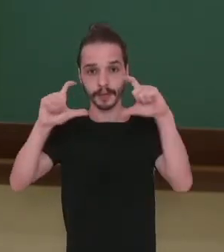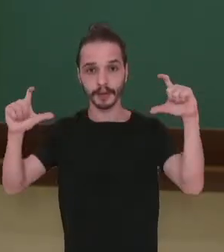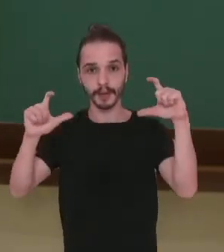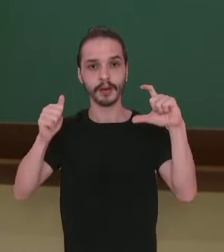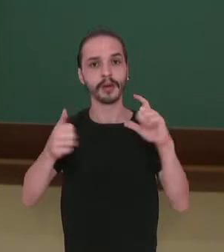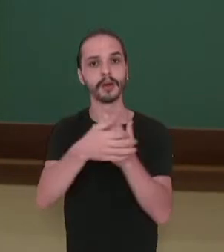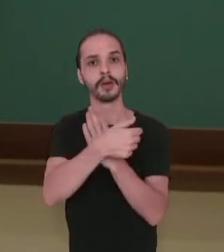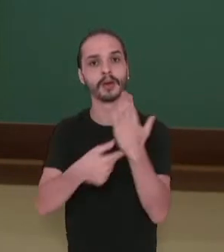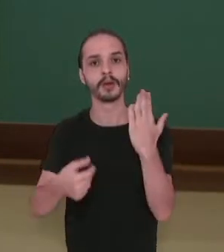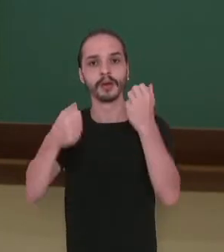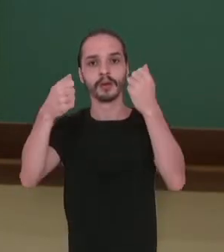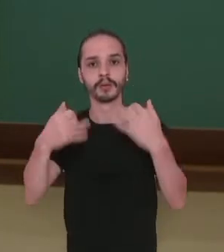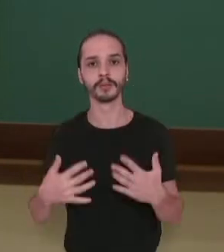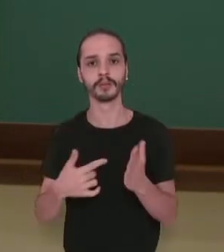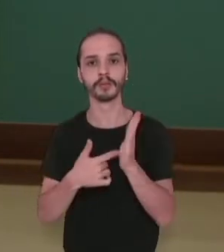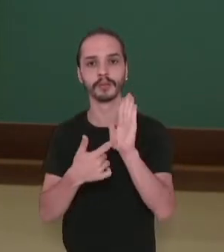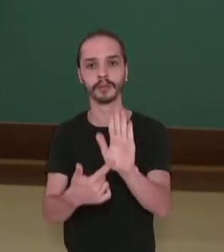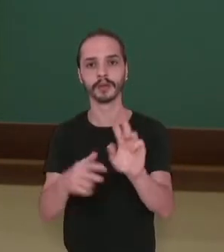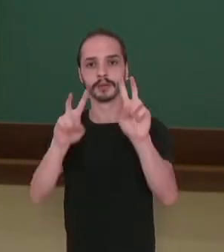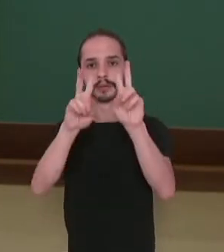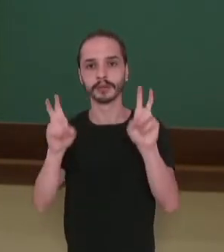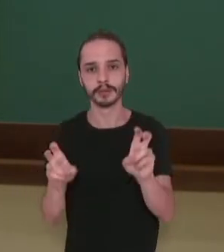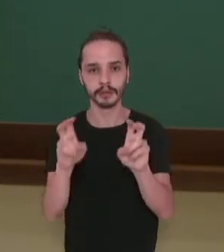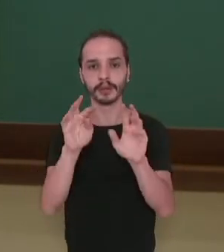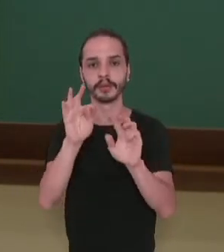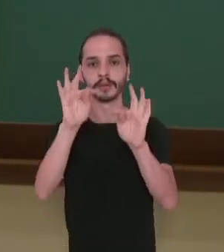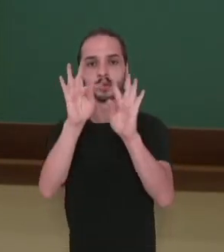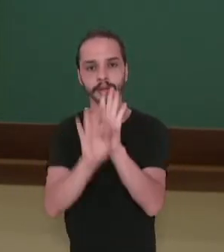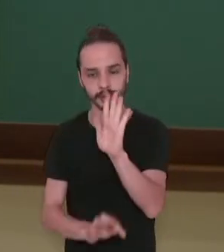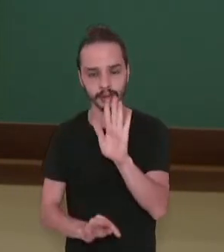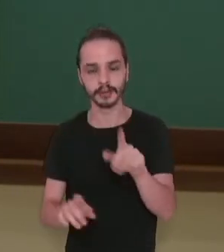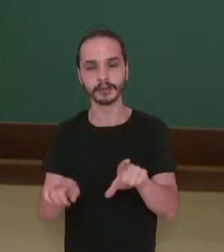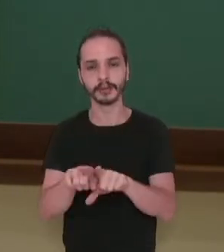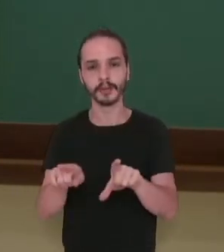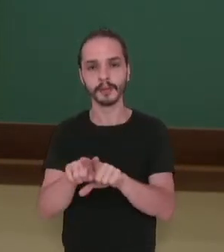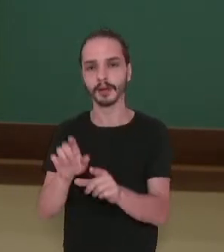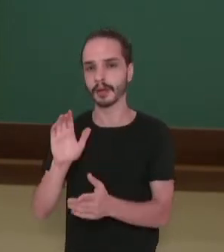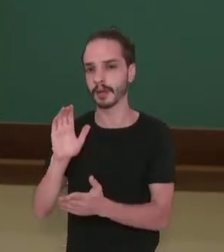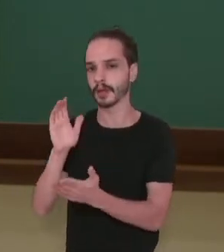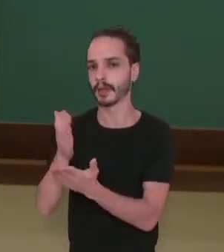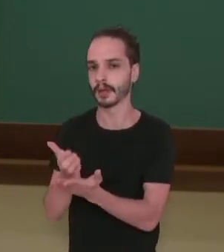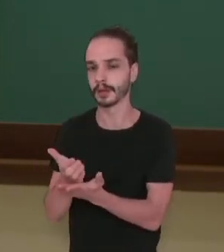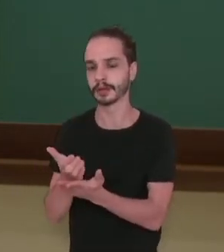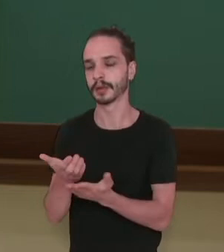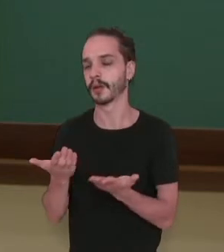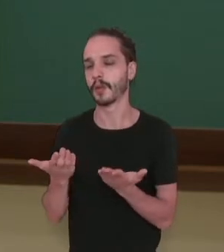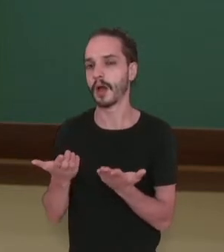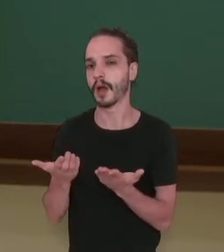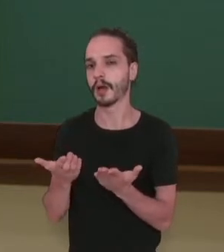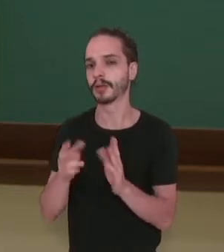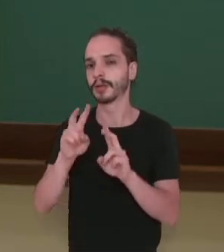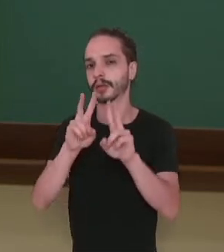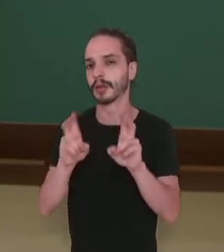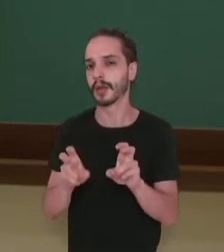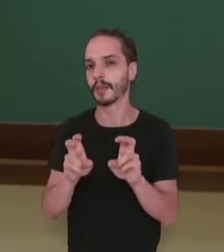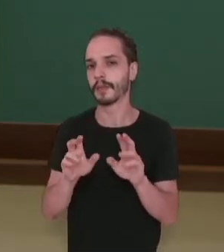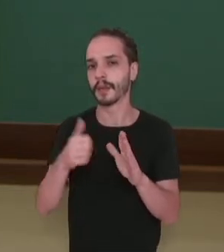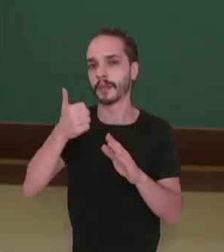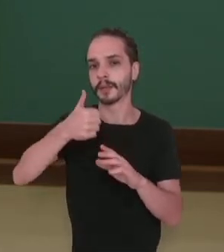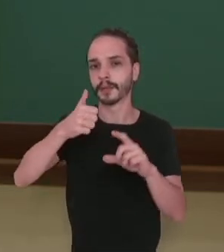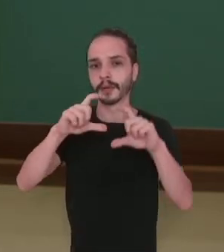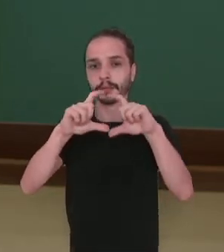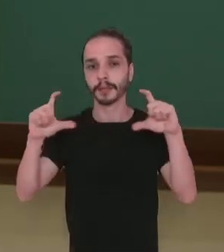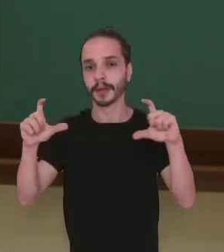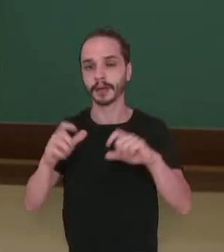apresenta o tema do texto e a sua tese sobre ele. Qual é o tema apresentado no primeiro parágrafo